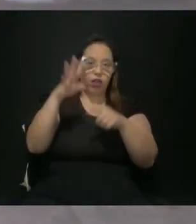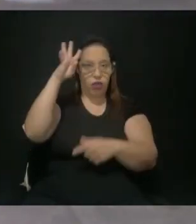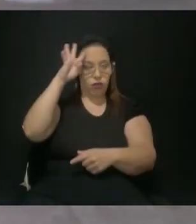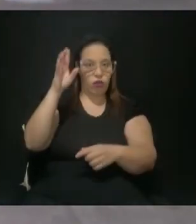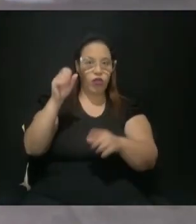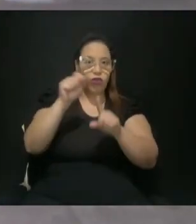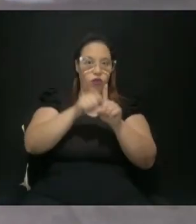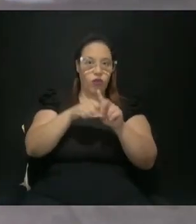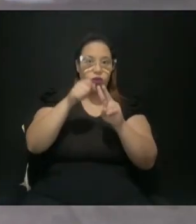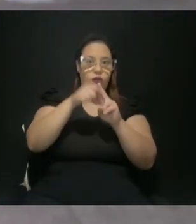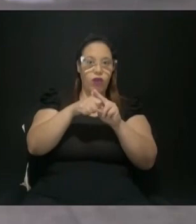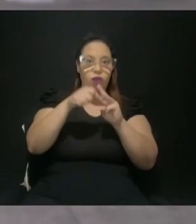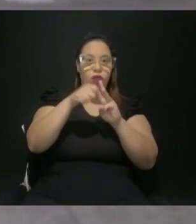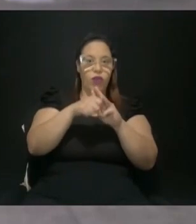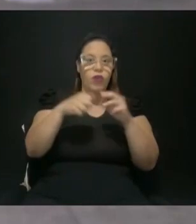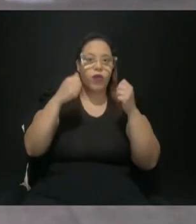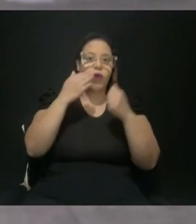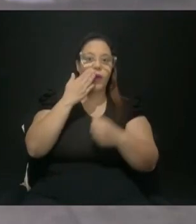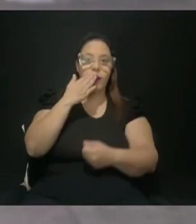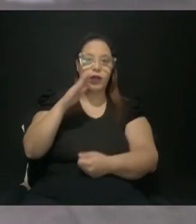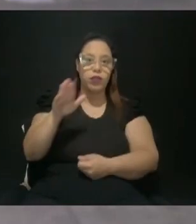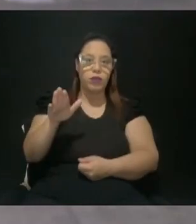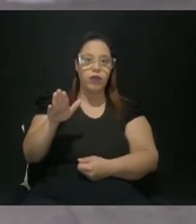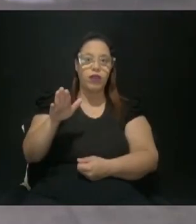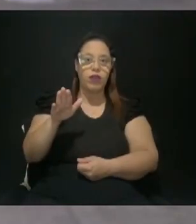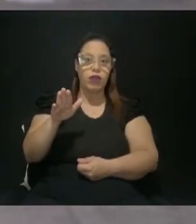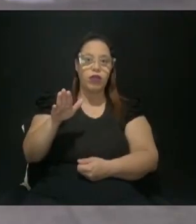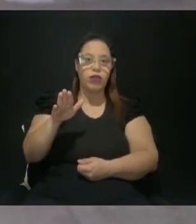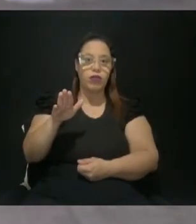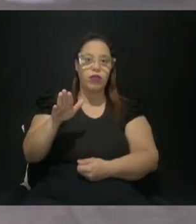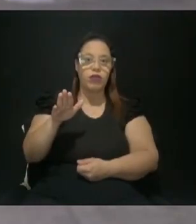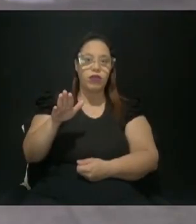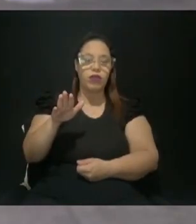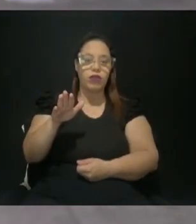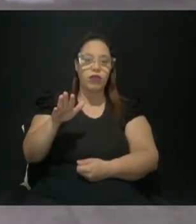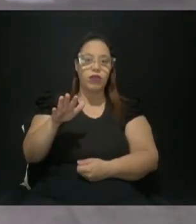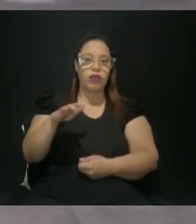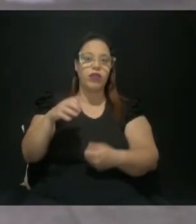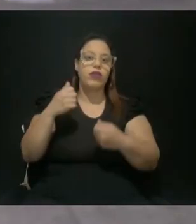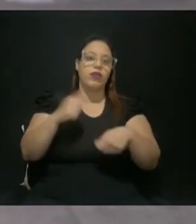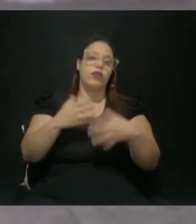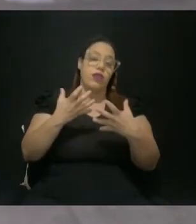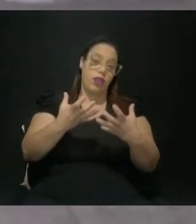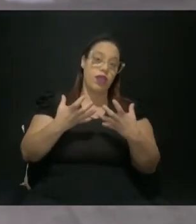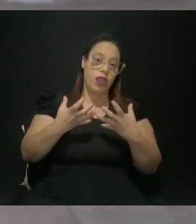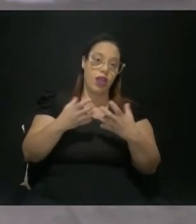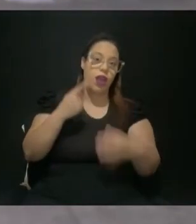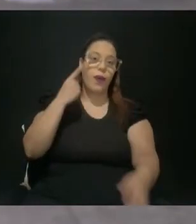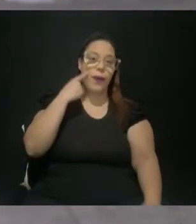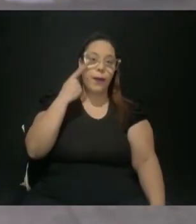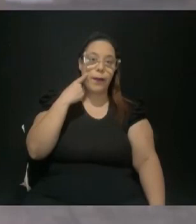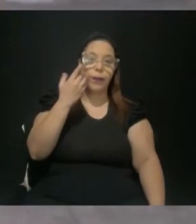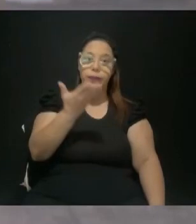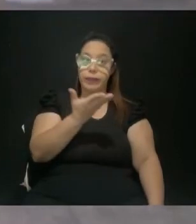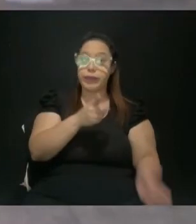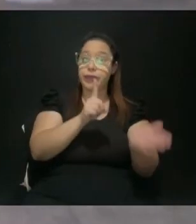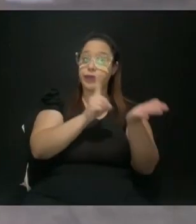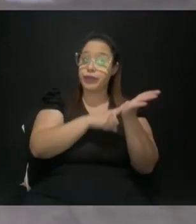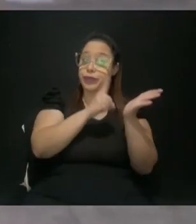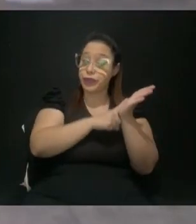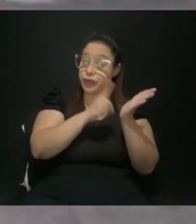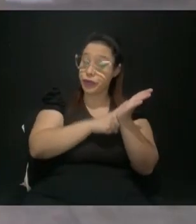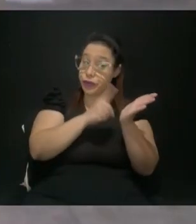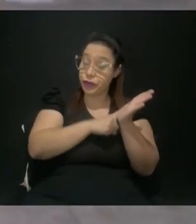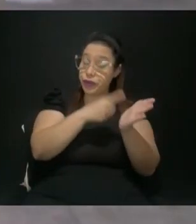gente pede para que os consumidores que caso tenham interesse para ter esse atendimento, que façam os agendamentos, e aí